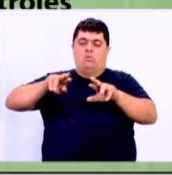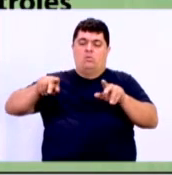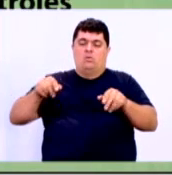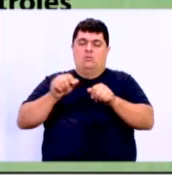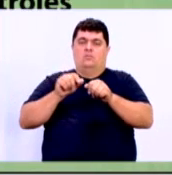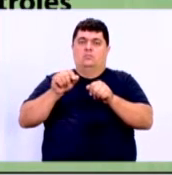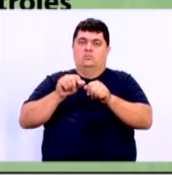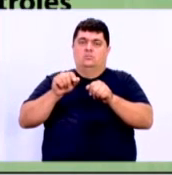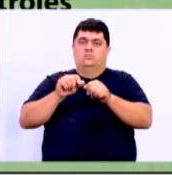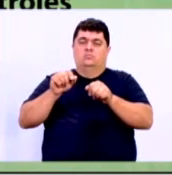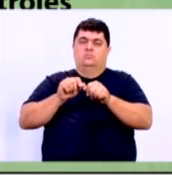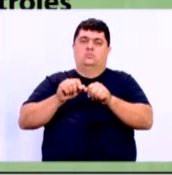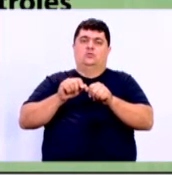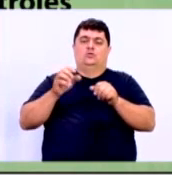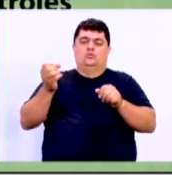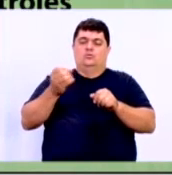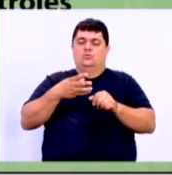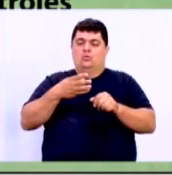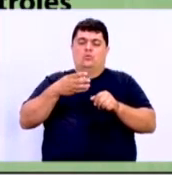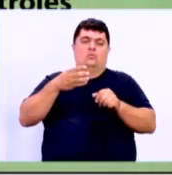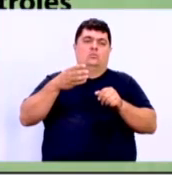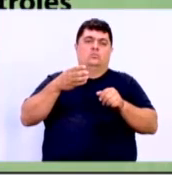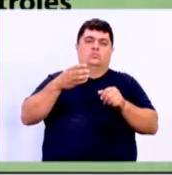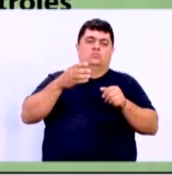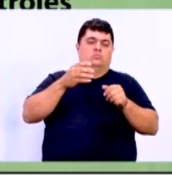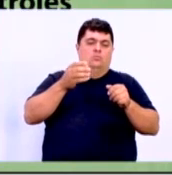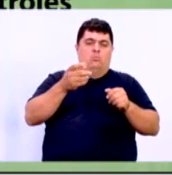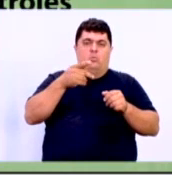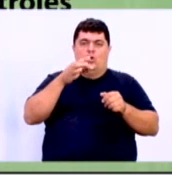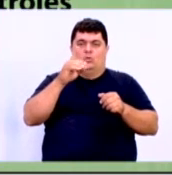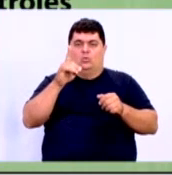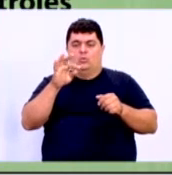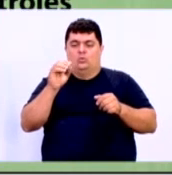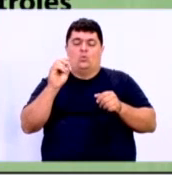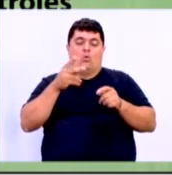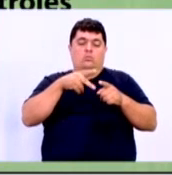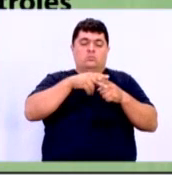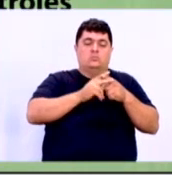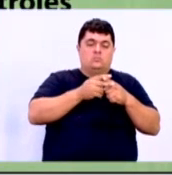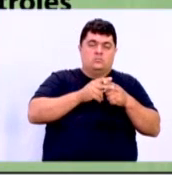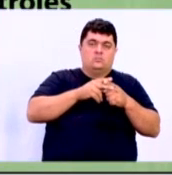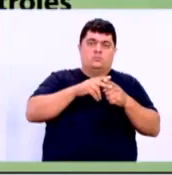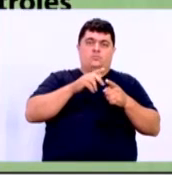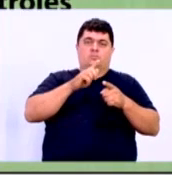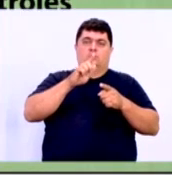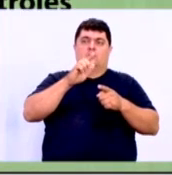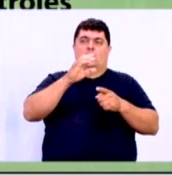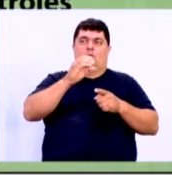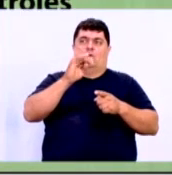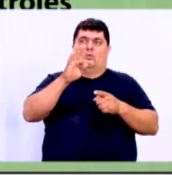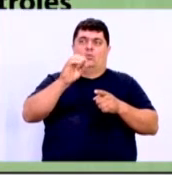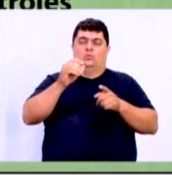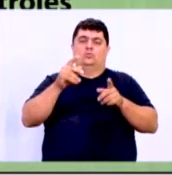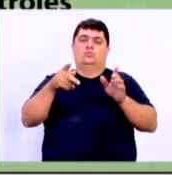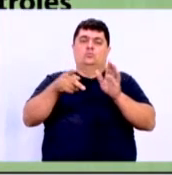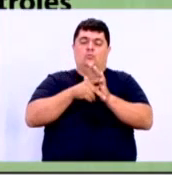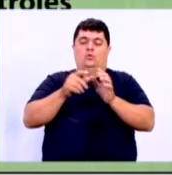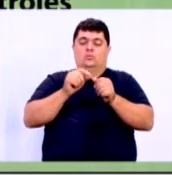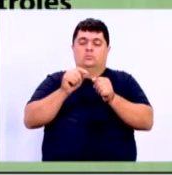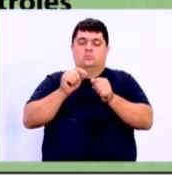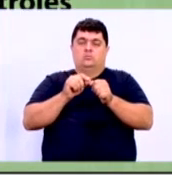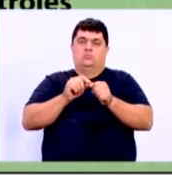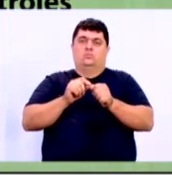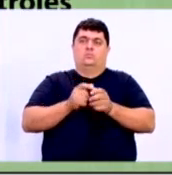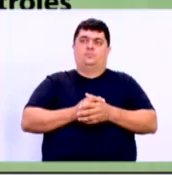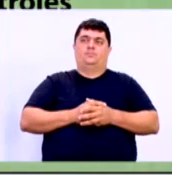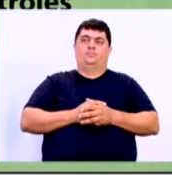de novos bens ou serviços. Então o custo está diretamente associado à produção.